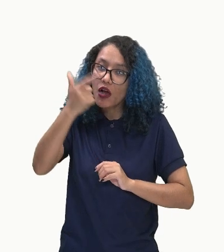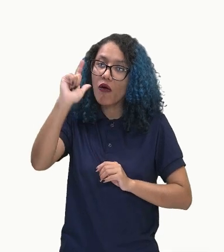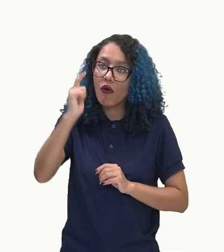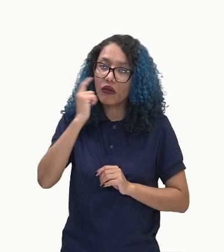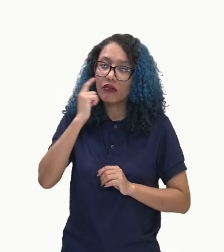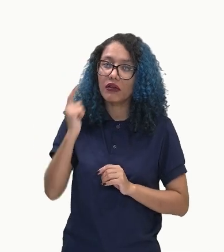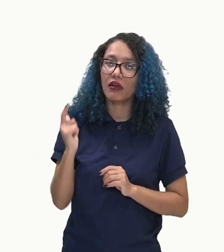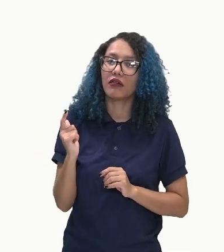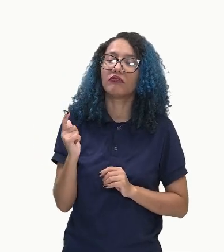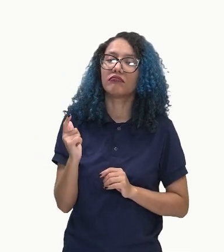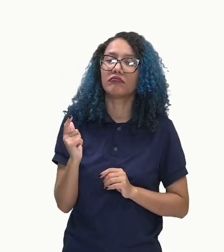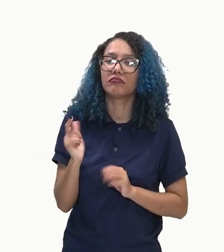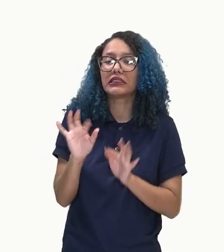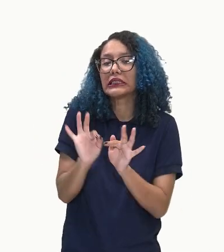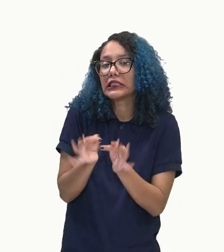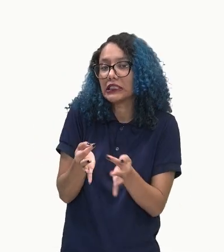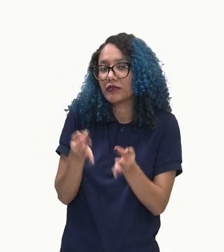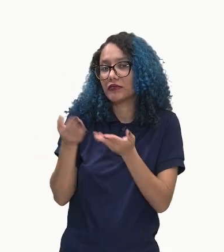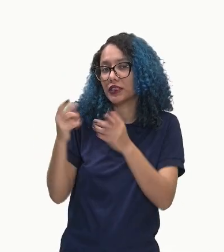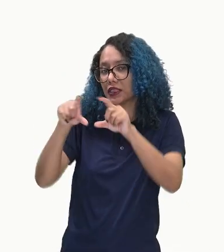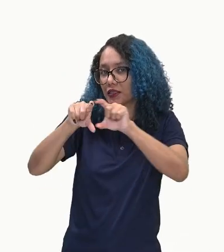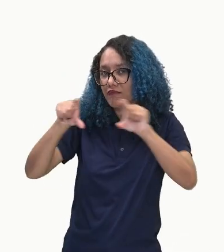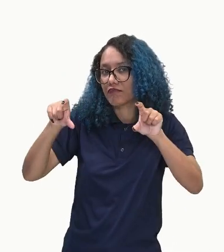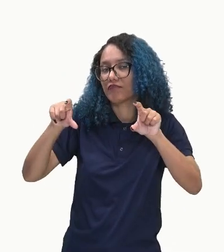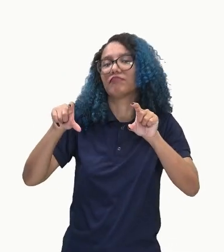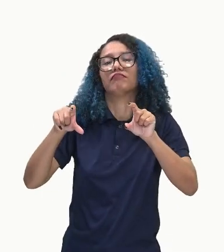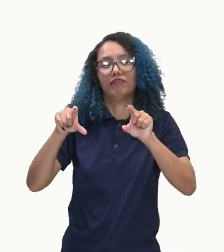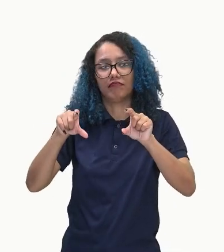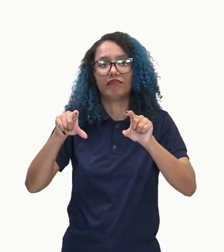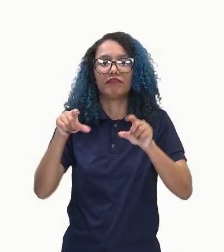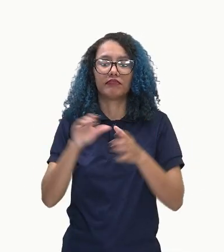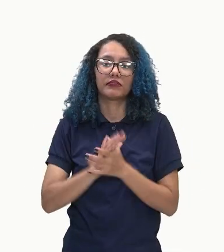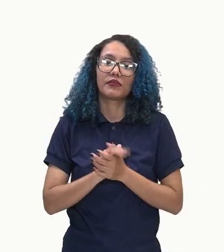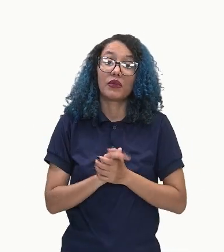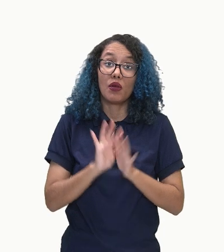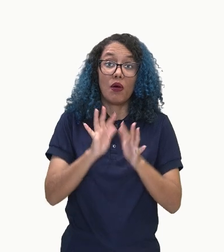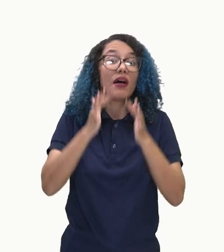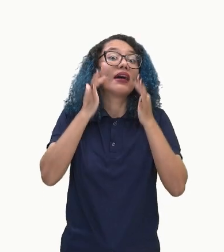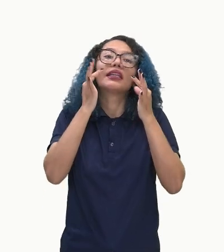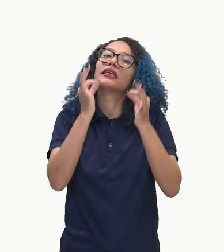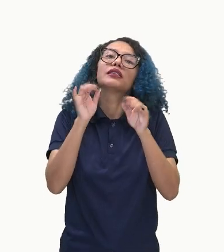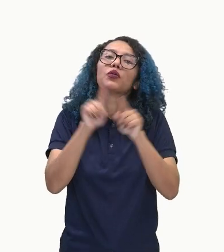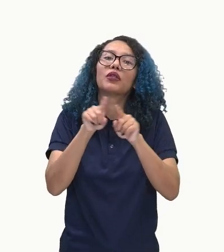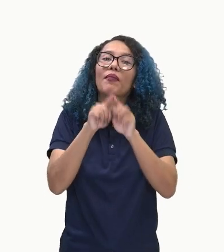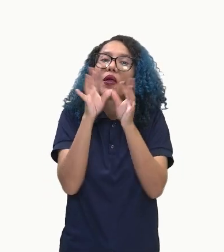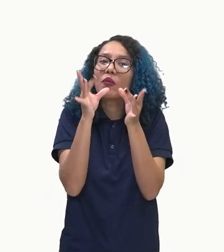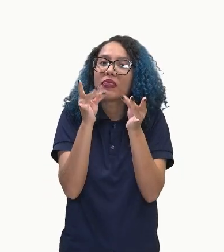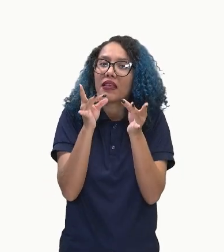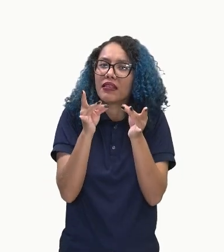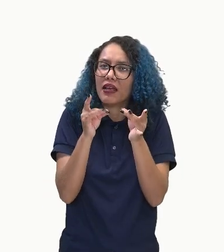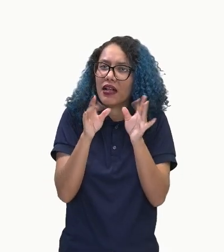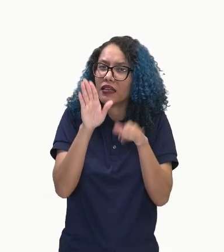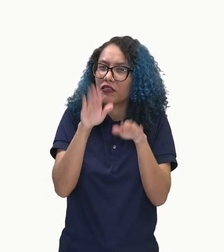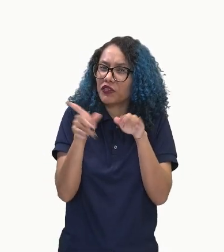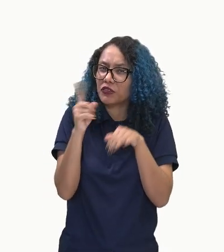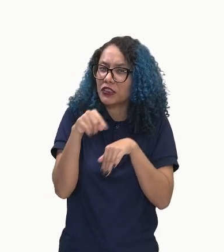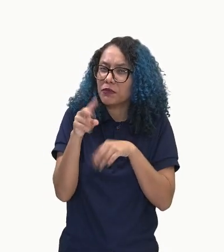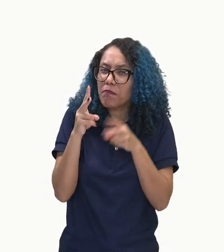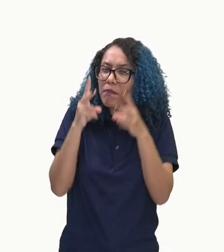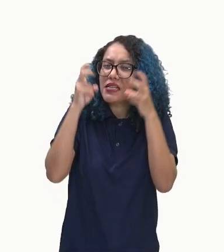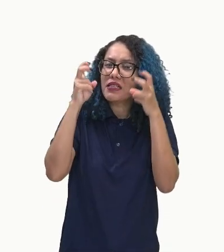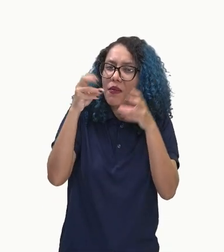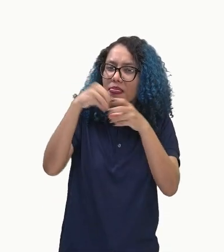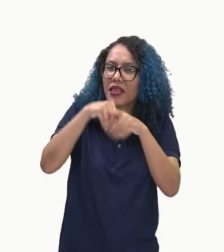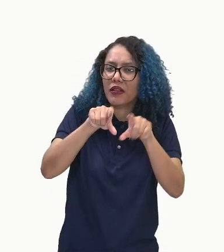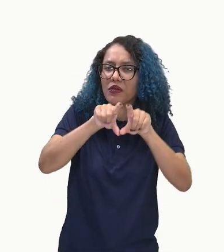podemos pensar assim, mais simplificada, tá bom? Agora, eu quero chamar a atenção para um detalhe também, porque já deve ter percebido que na fórmula